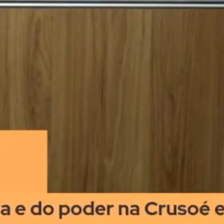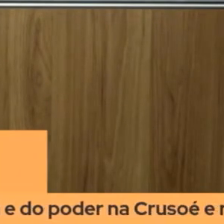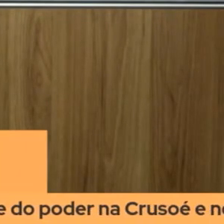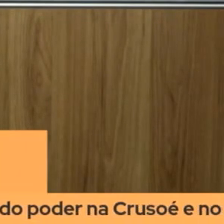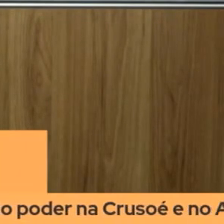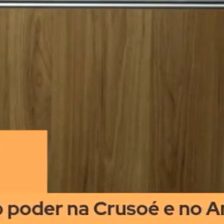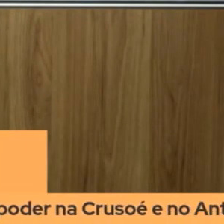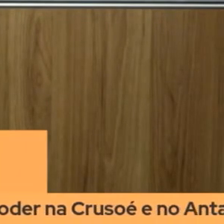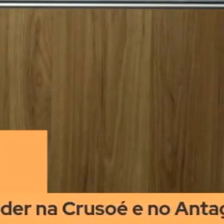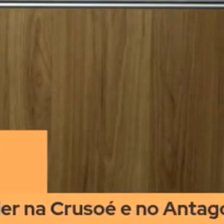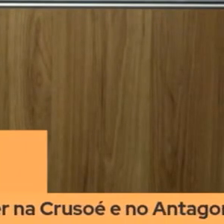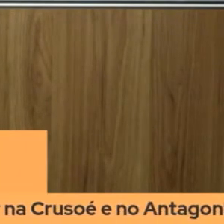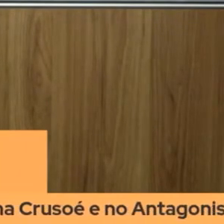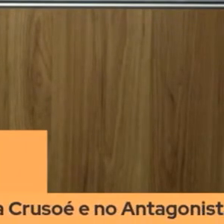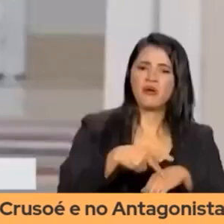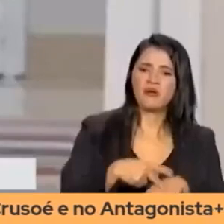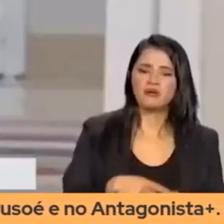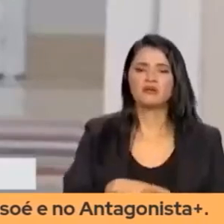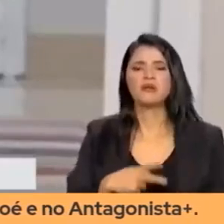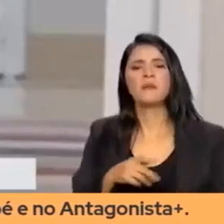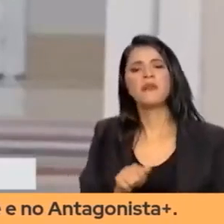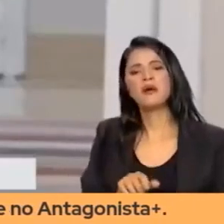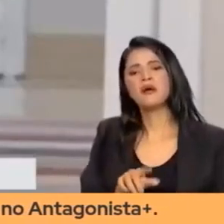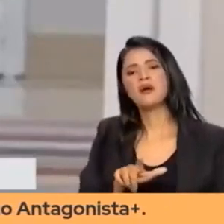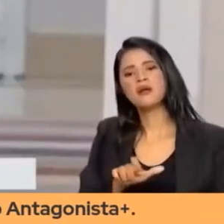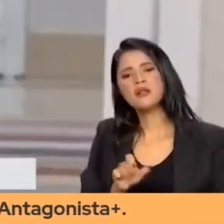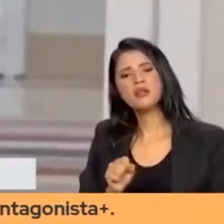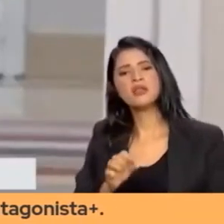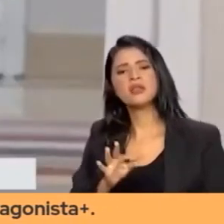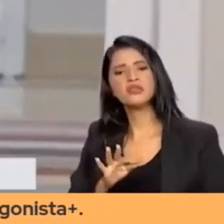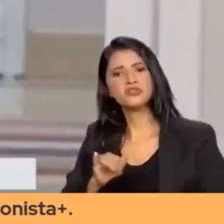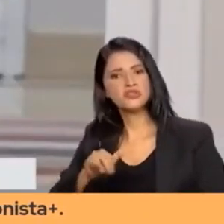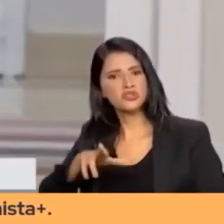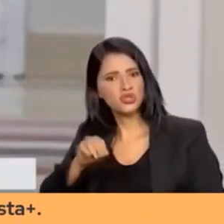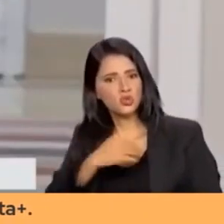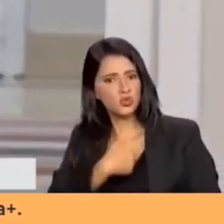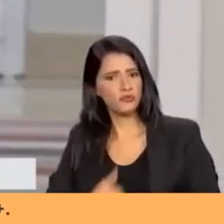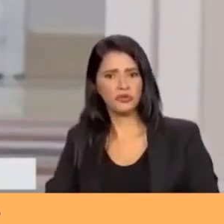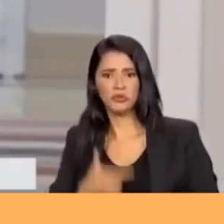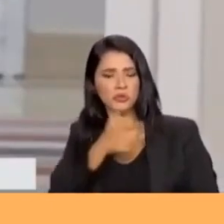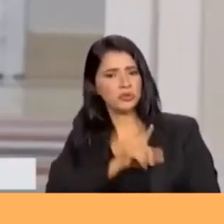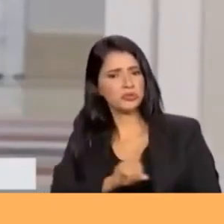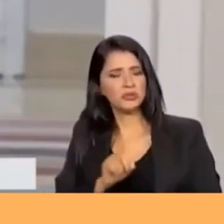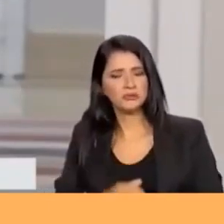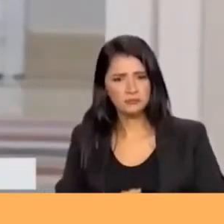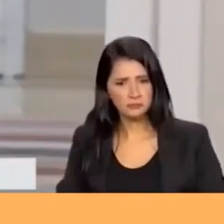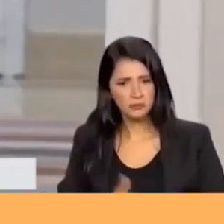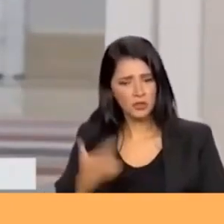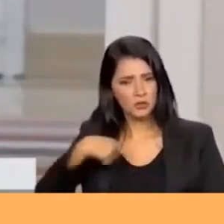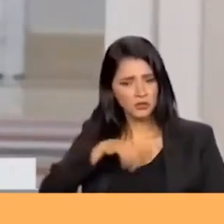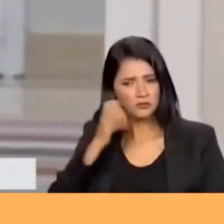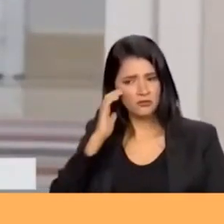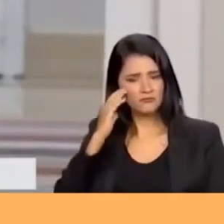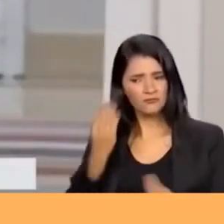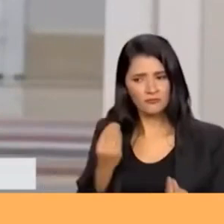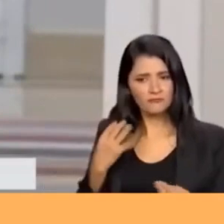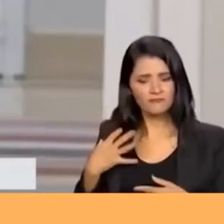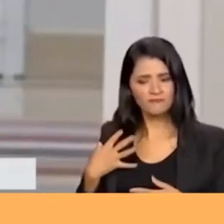tem inclusive um vídeo para vocês. Segue aí. Só para a gente medir o que aconteceu nesses anos